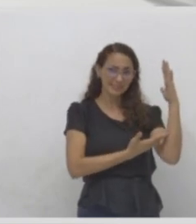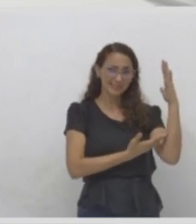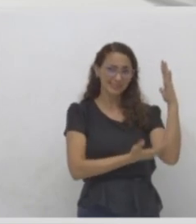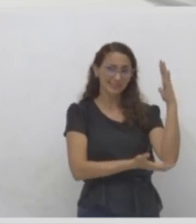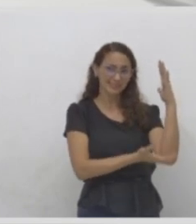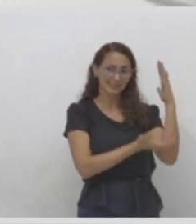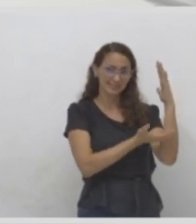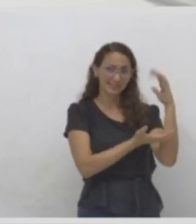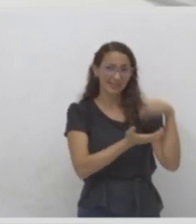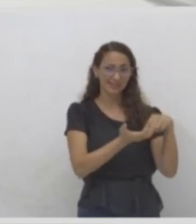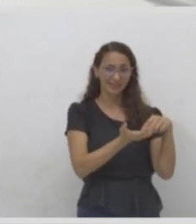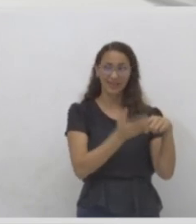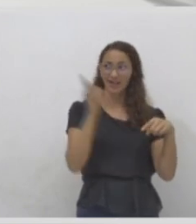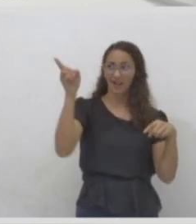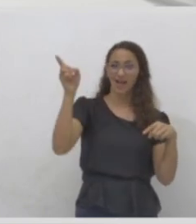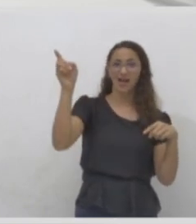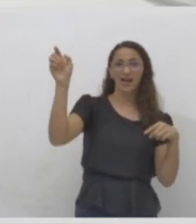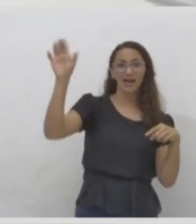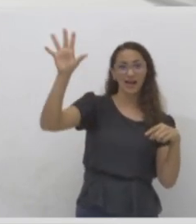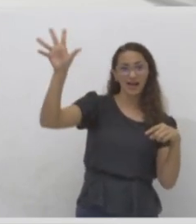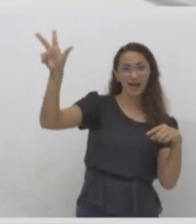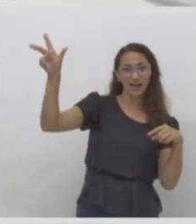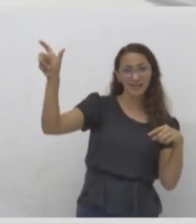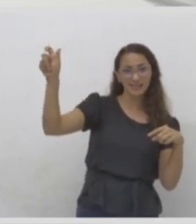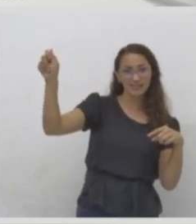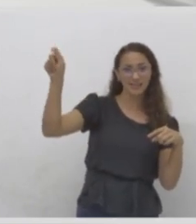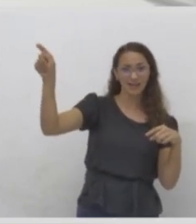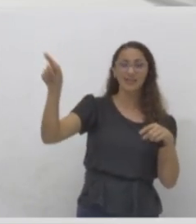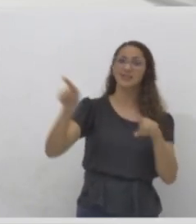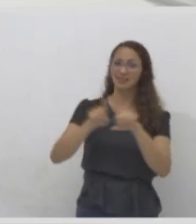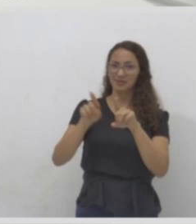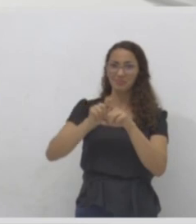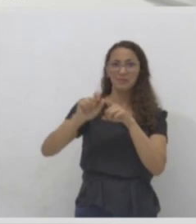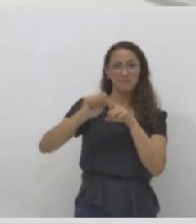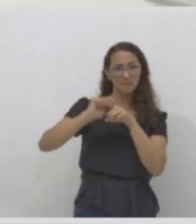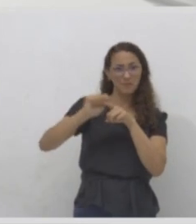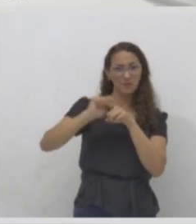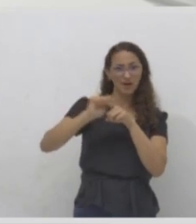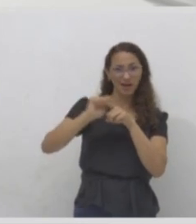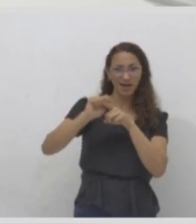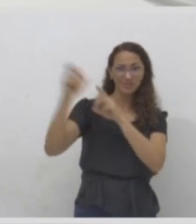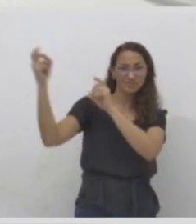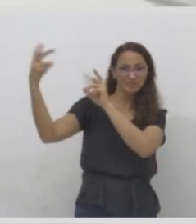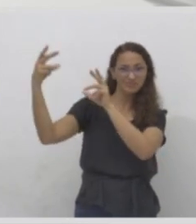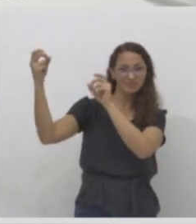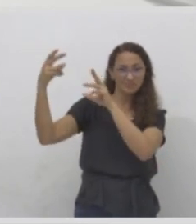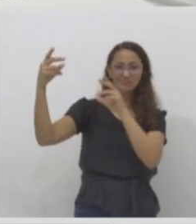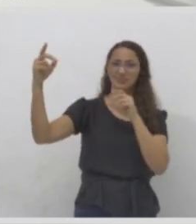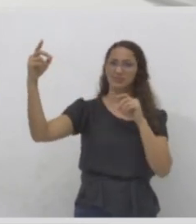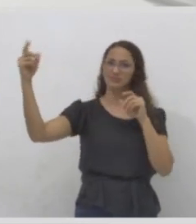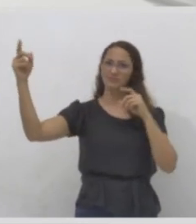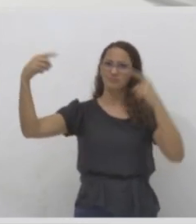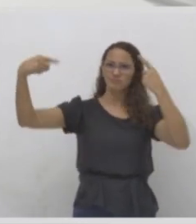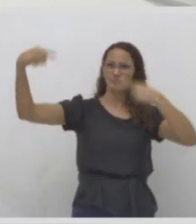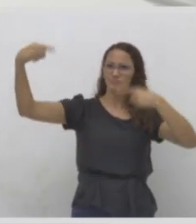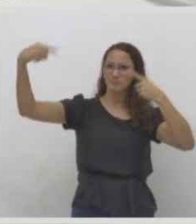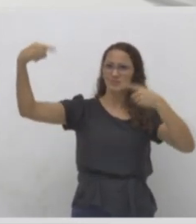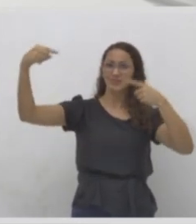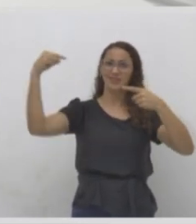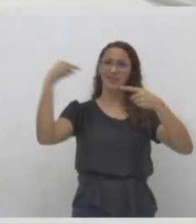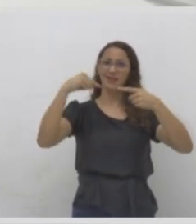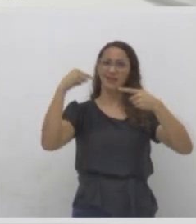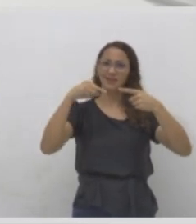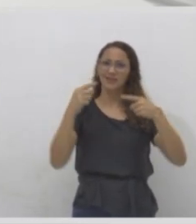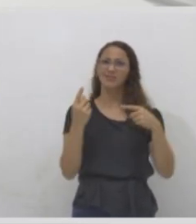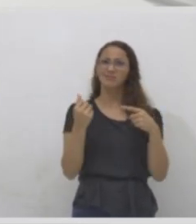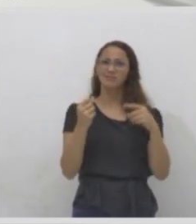da Ásia. Percebam, gente, esse é um seringal, tá? Que foi produzido,